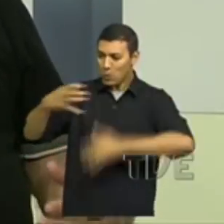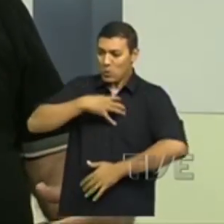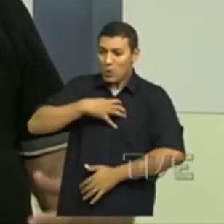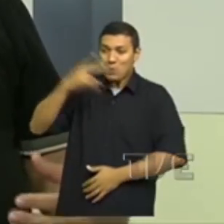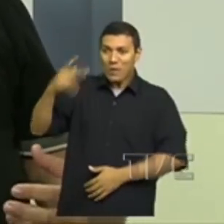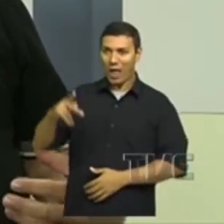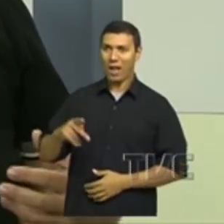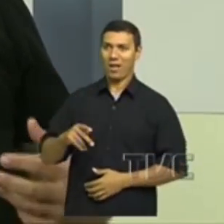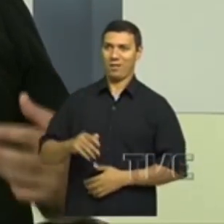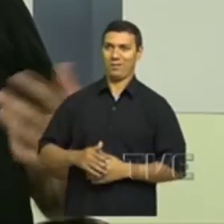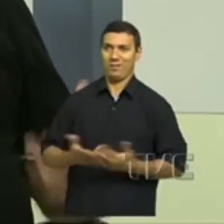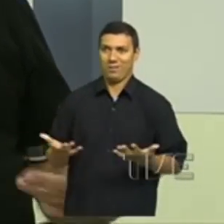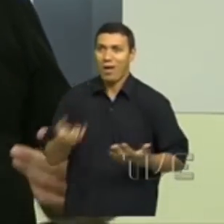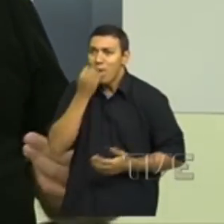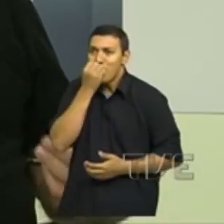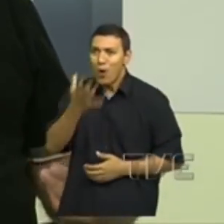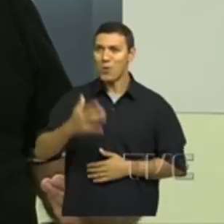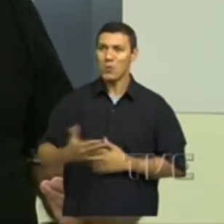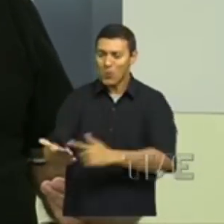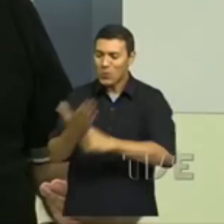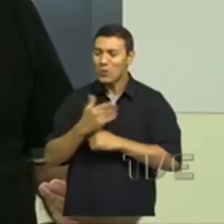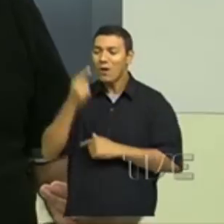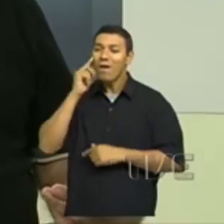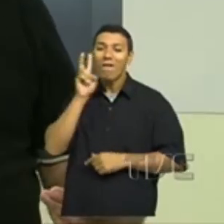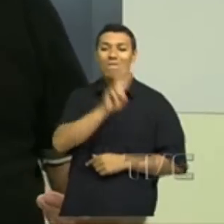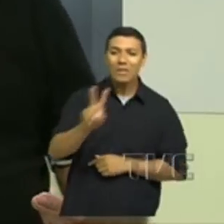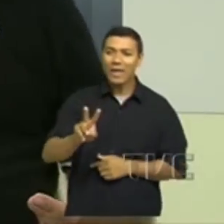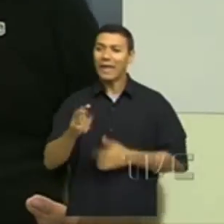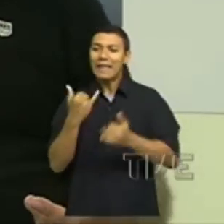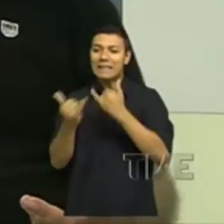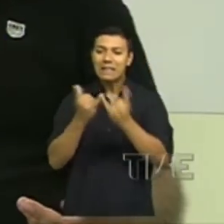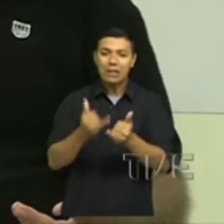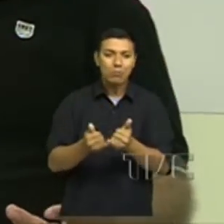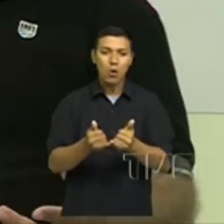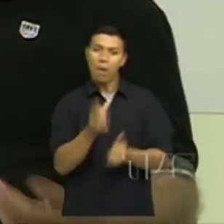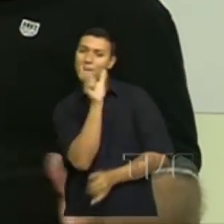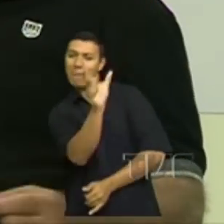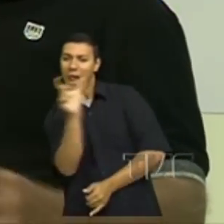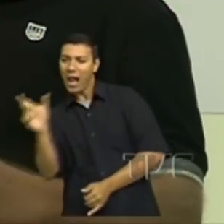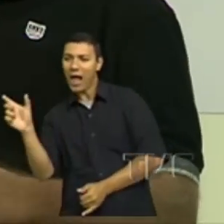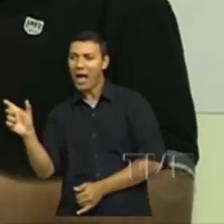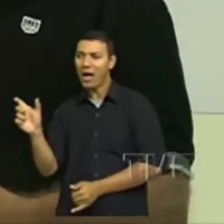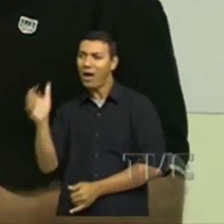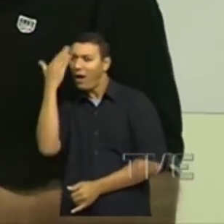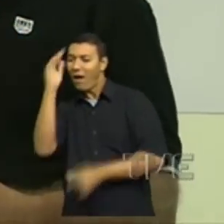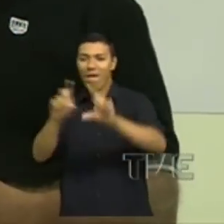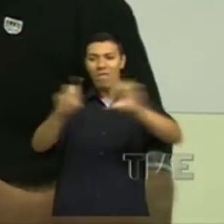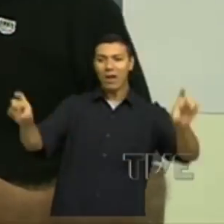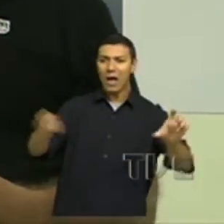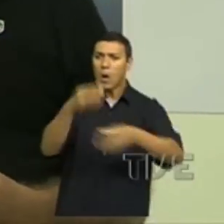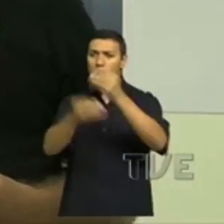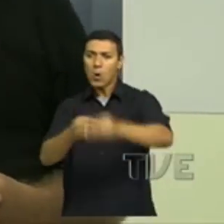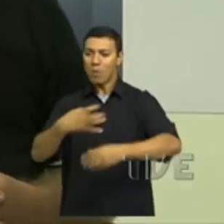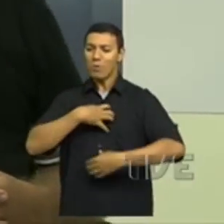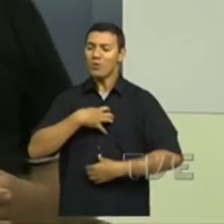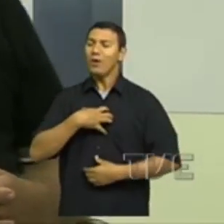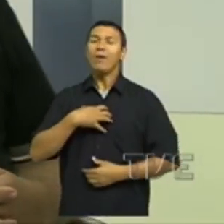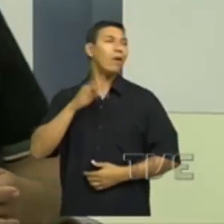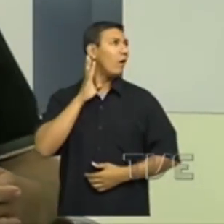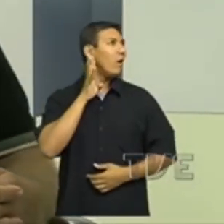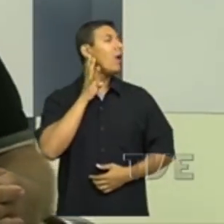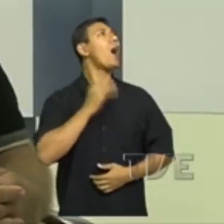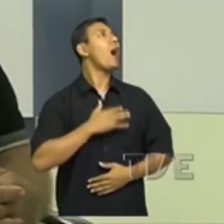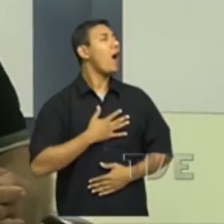ou ver através de palavras, né? Como é que é a pessoa, eu acho legal